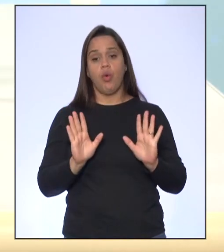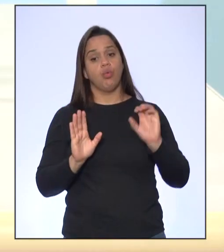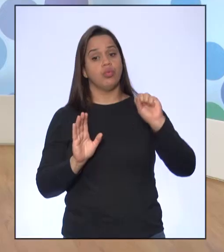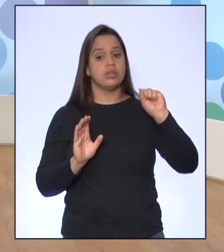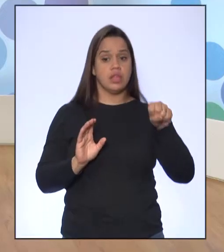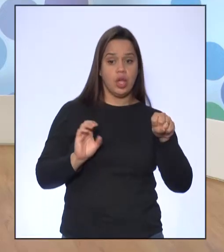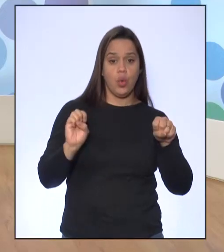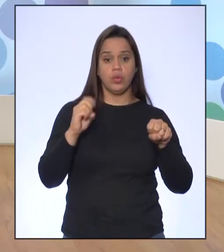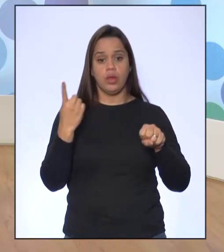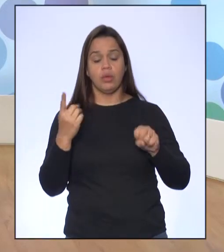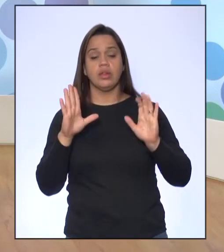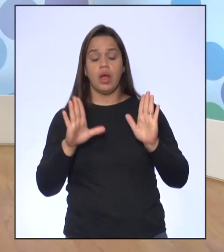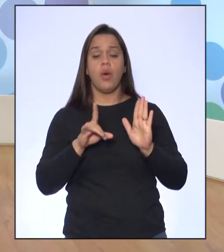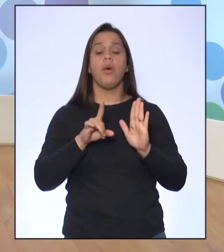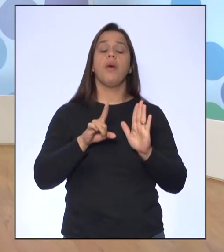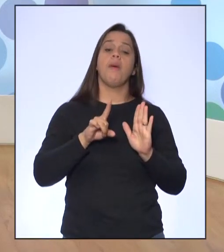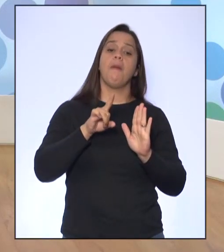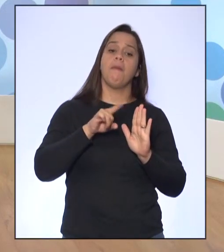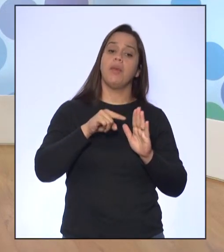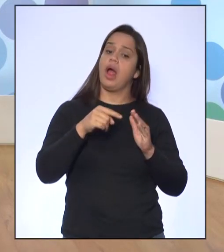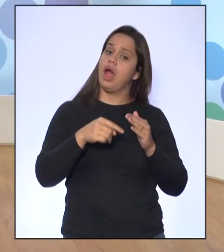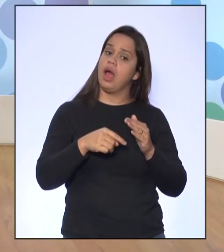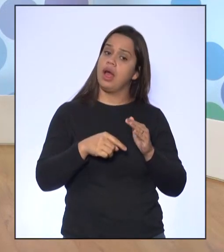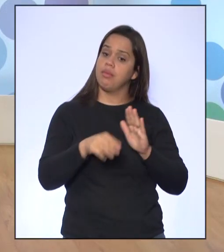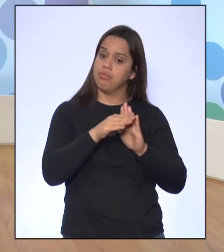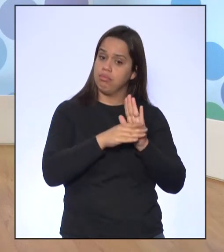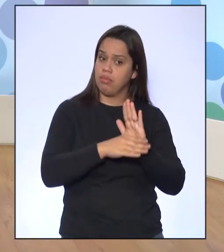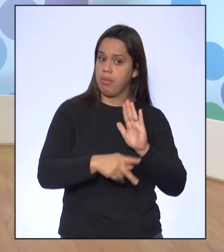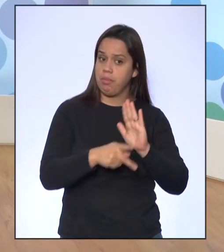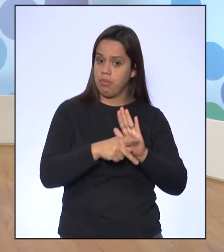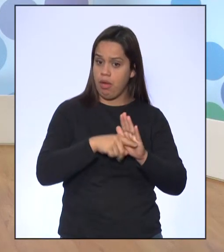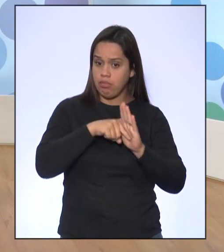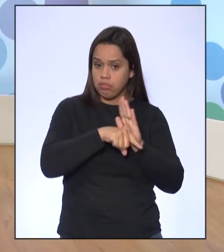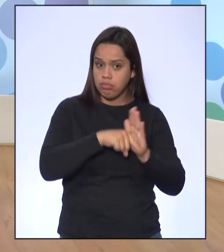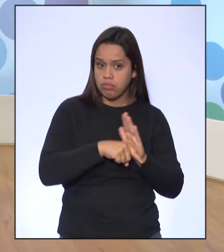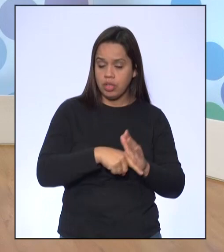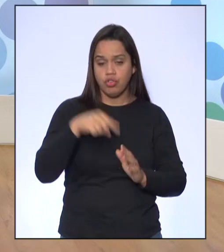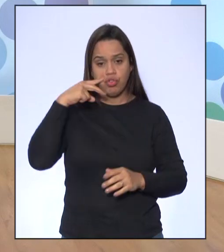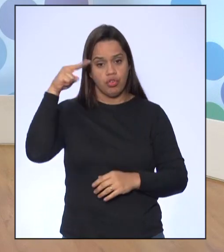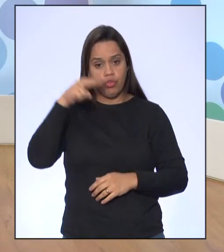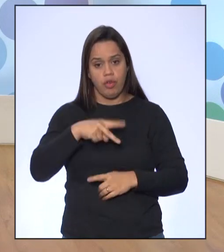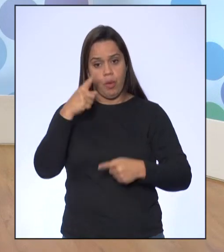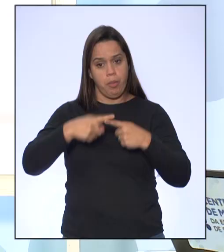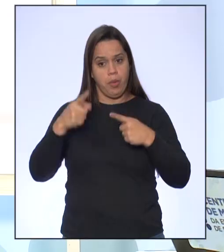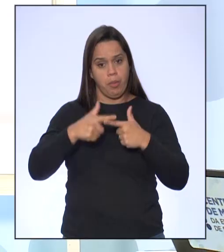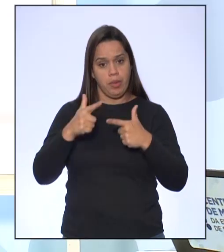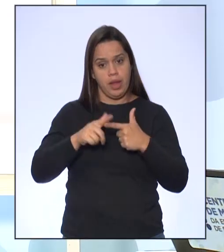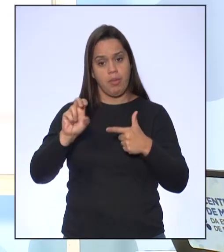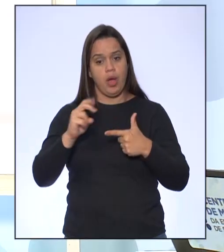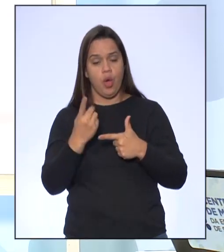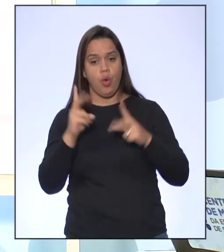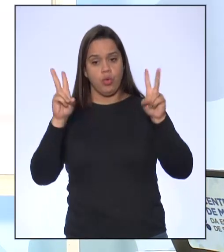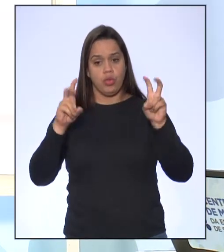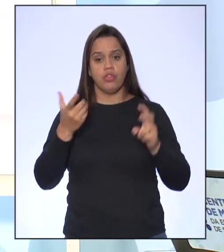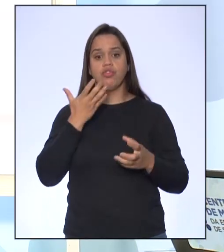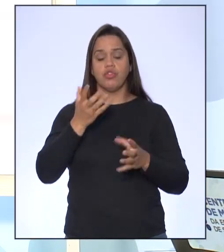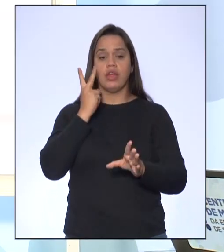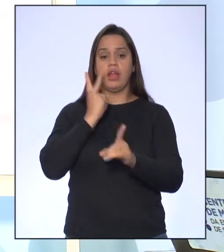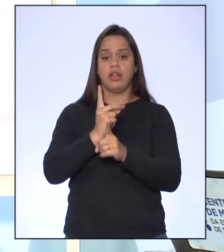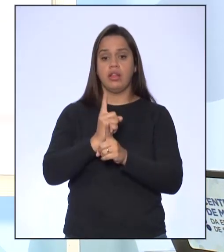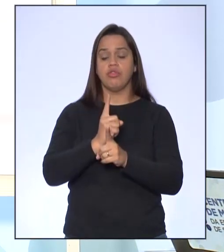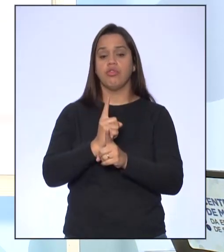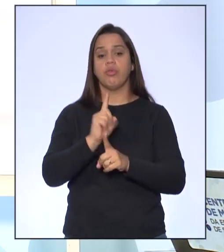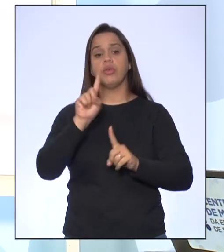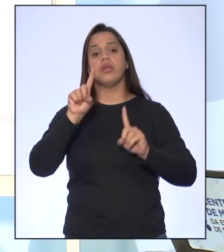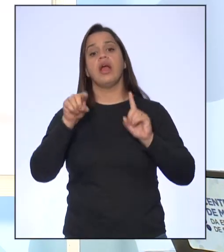método científico, nós observamos um problema, né, ou um assunto que nós queremos descobrir. Aí criamos uma hipótese